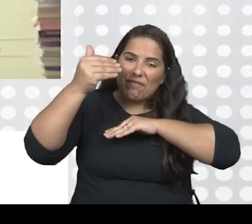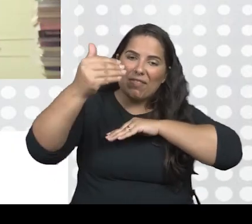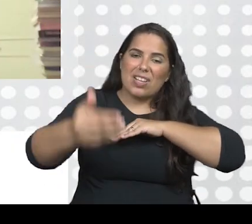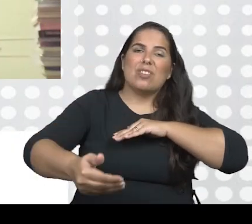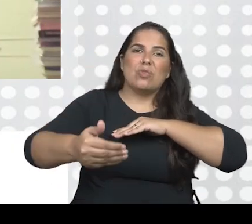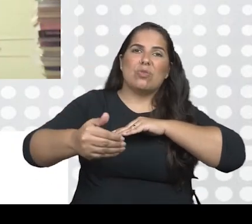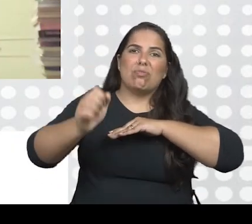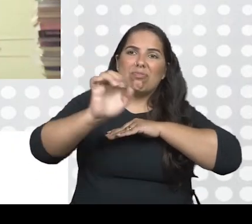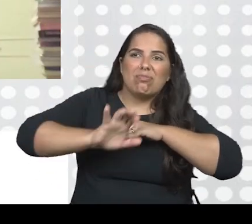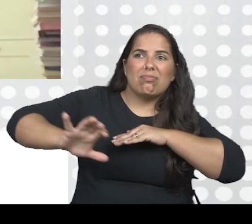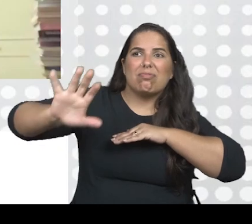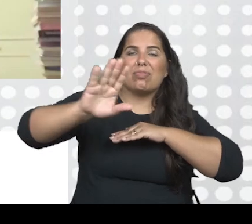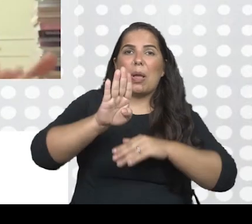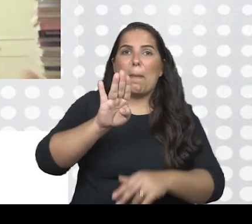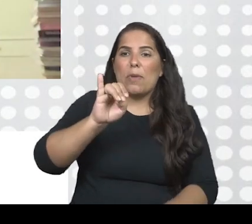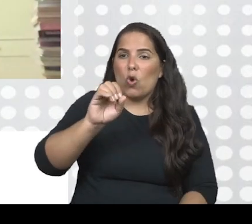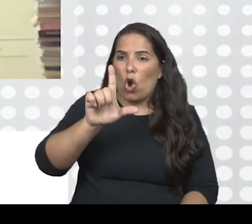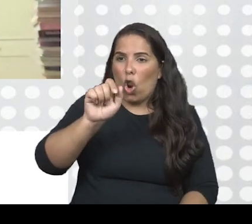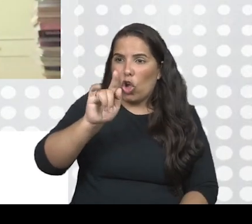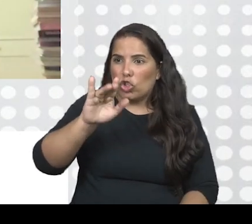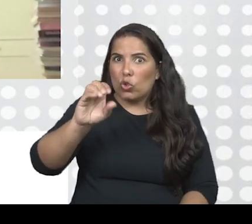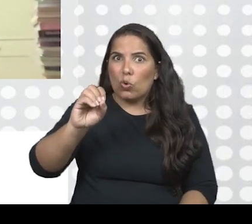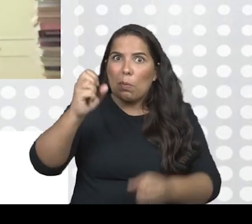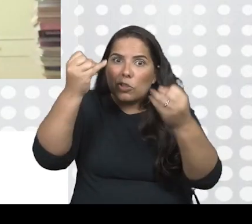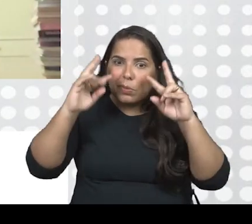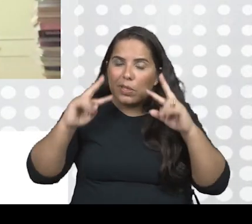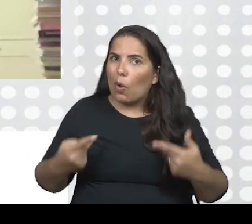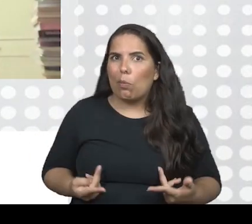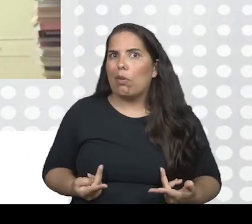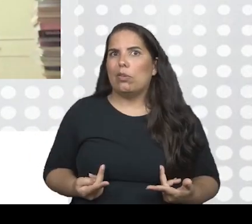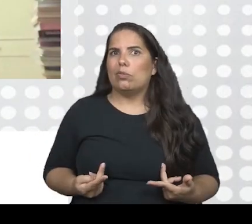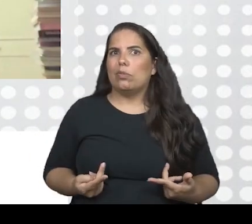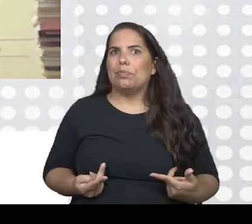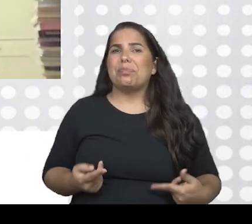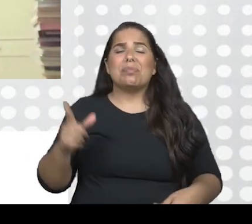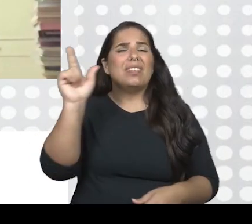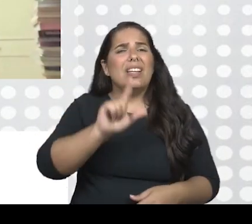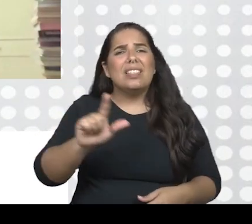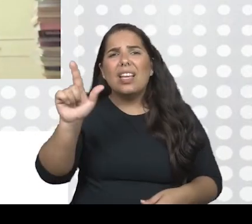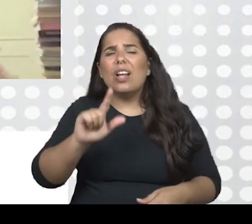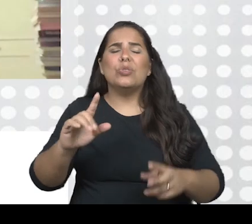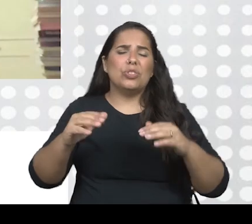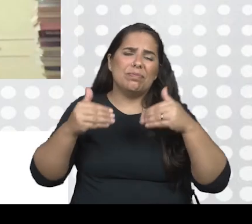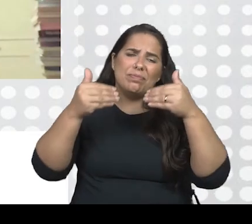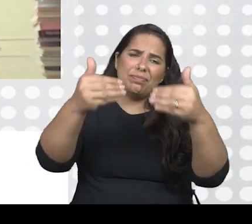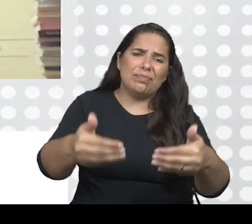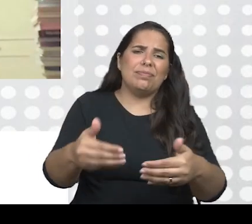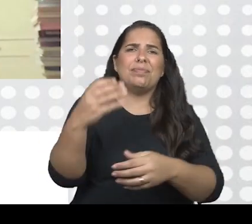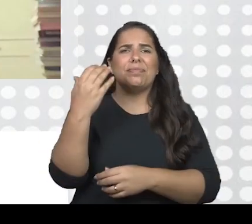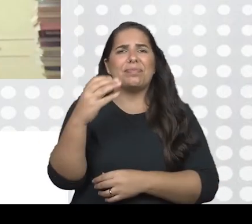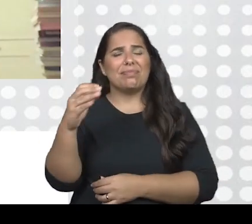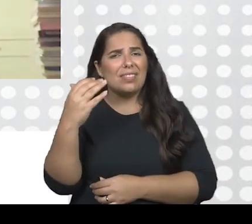uma dimensão biológica para explicar o ser humano. E toda a literatura e os avanços